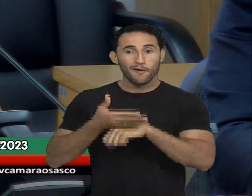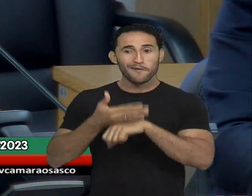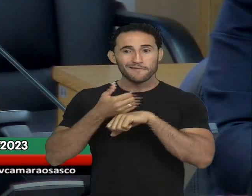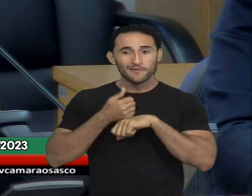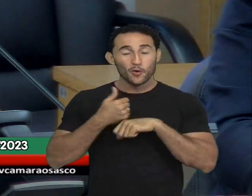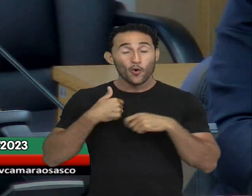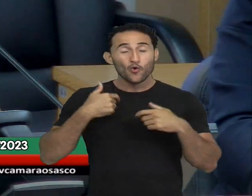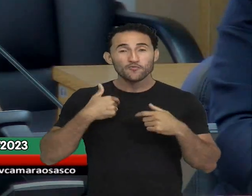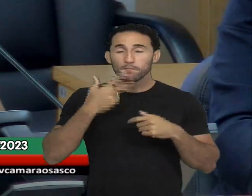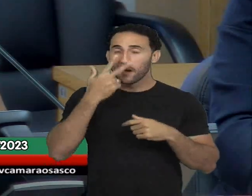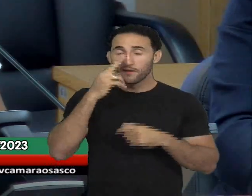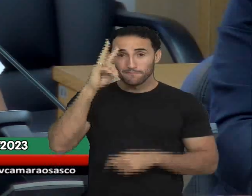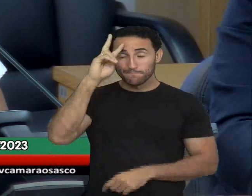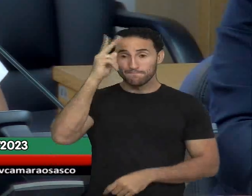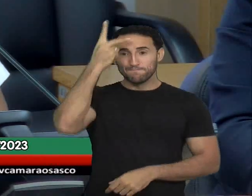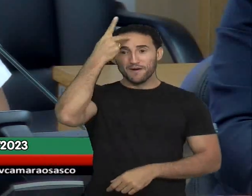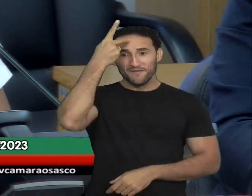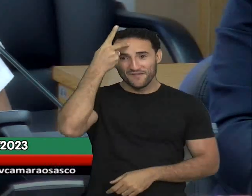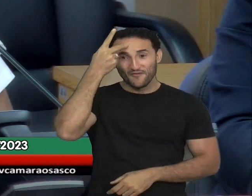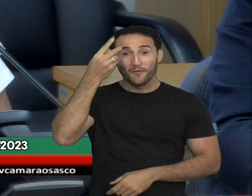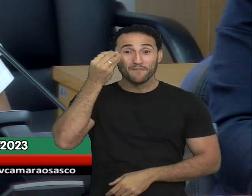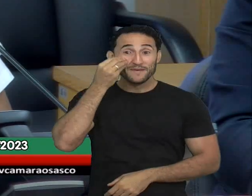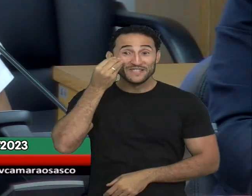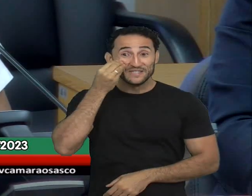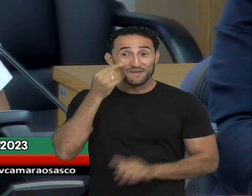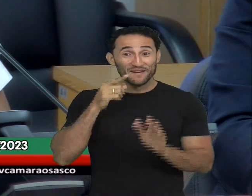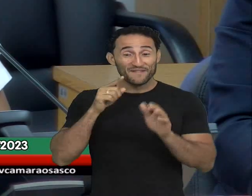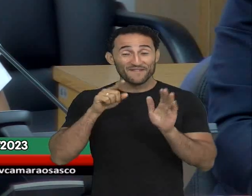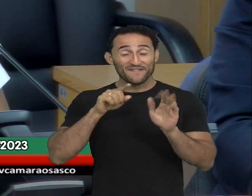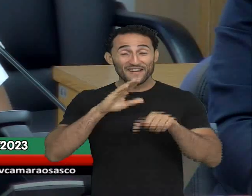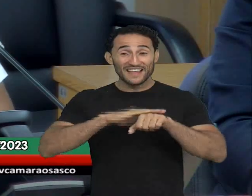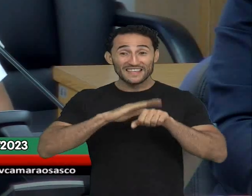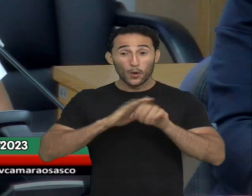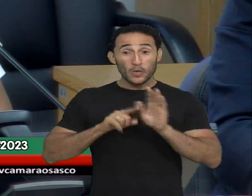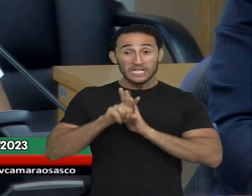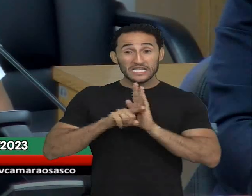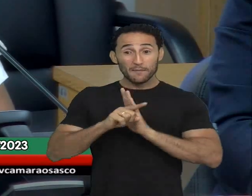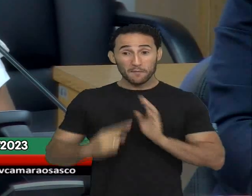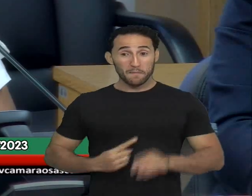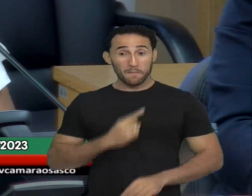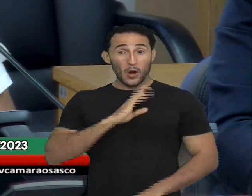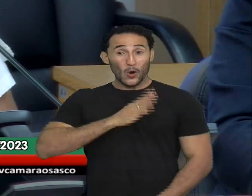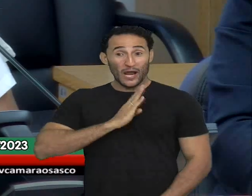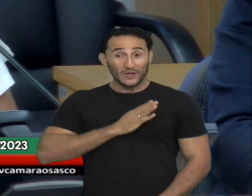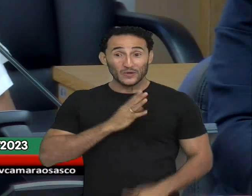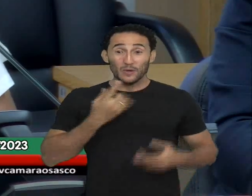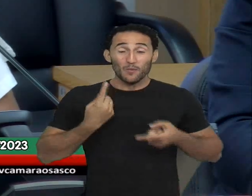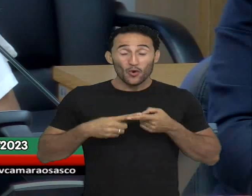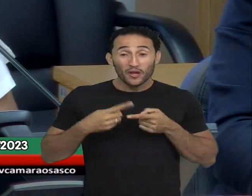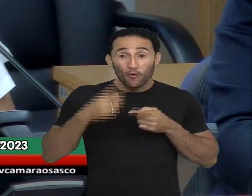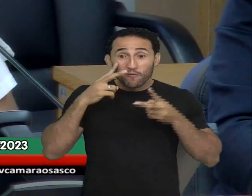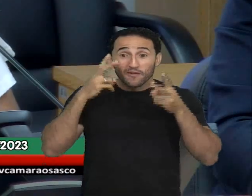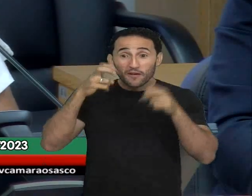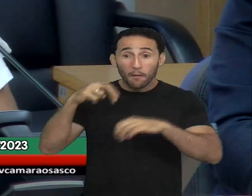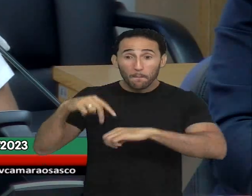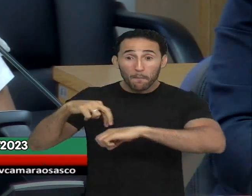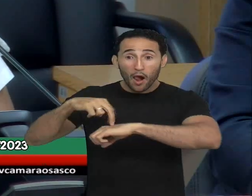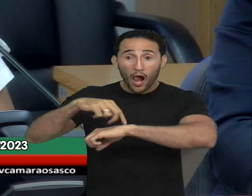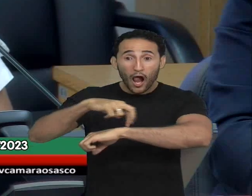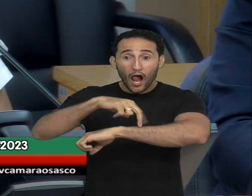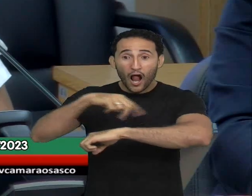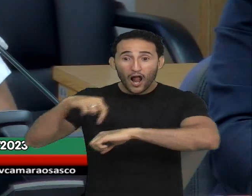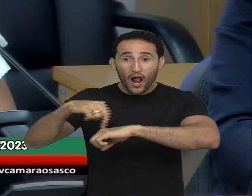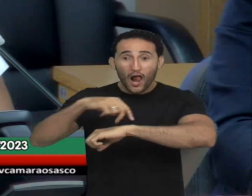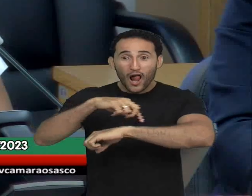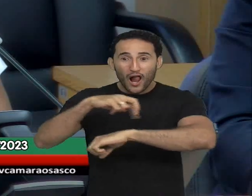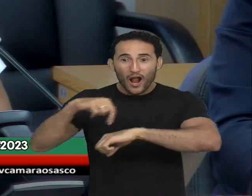hoje, viu, doutor? Vou até pedir para fazer um exame do meu coração, porque o teste de esteira ali, o motor do carro, né, já começou a falhar, né?